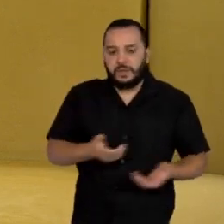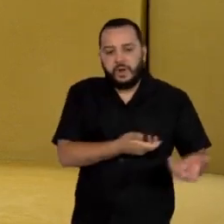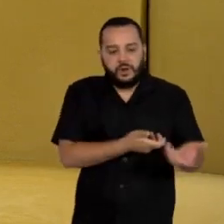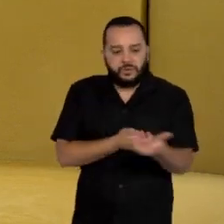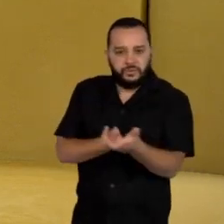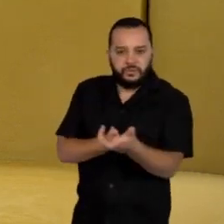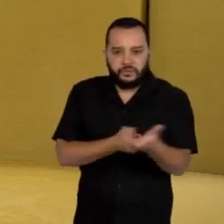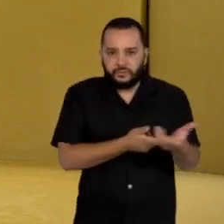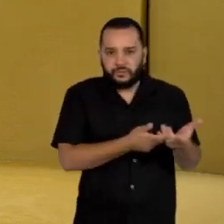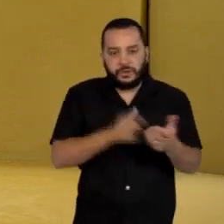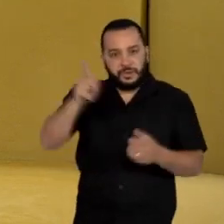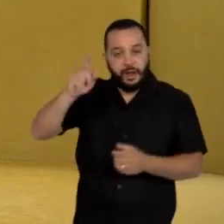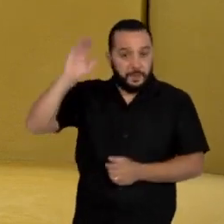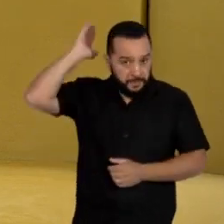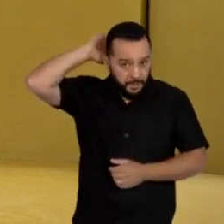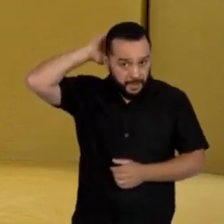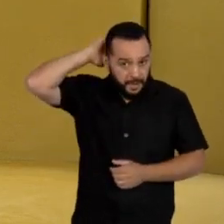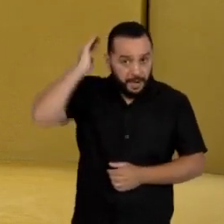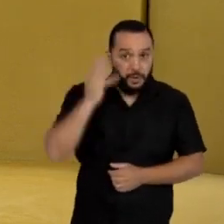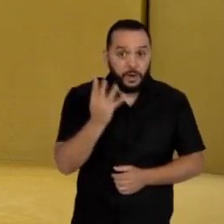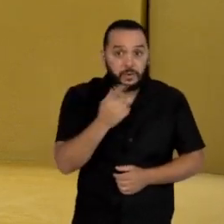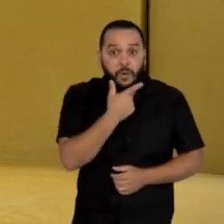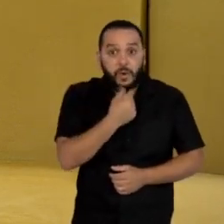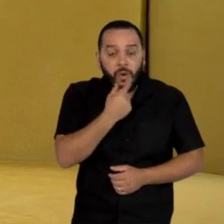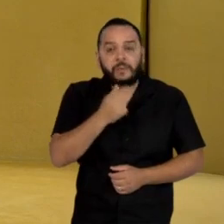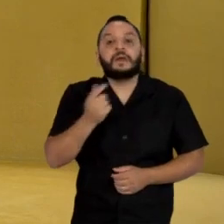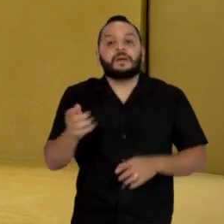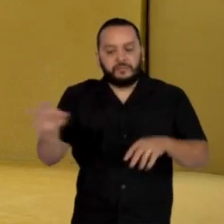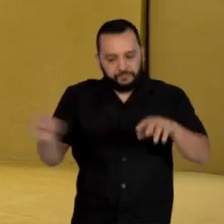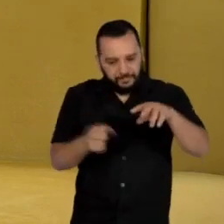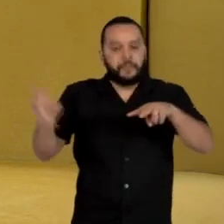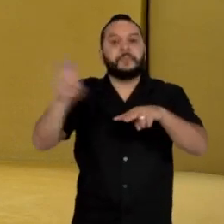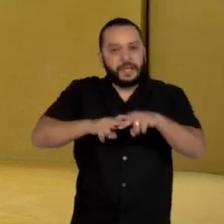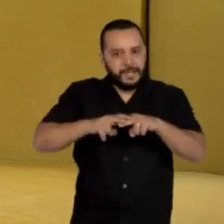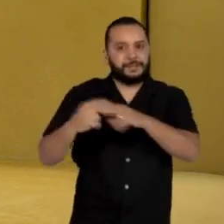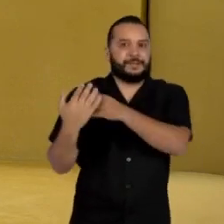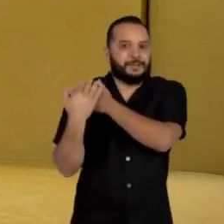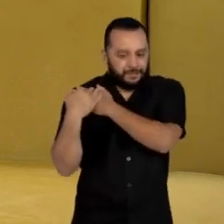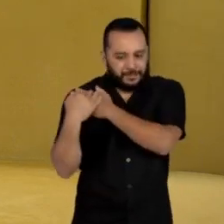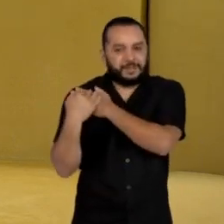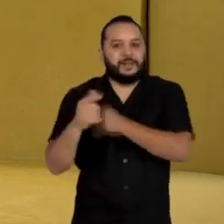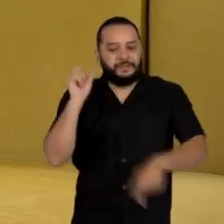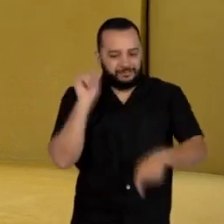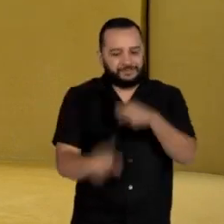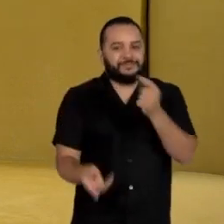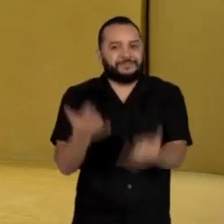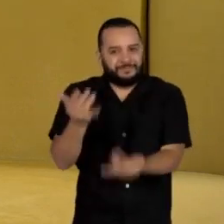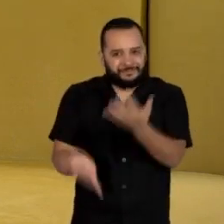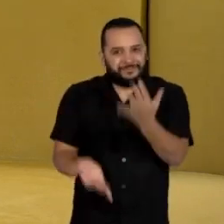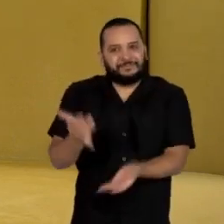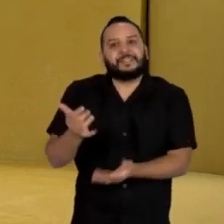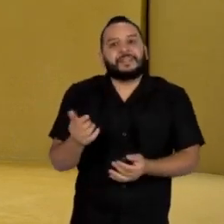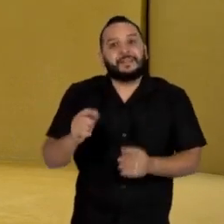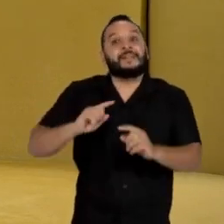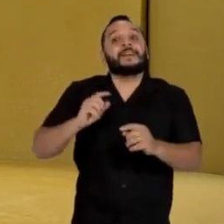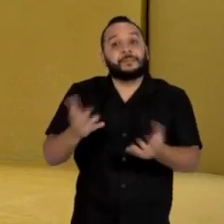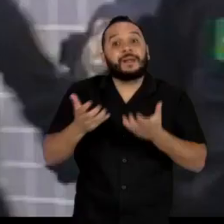do Chão, no Pará, são presos acusados de provocar as queimadas para receber recursos.